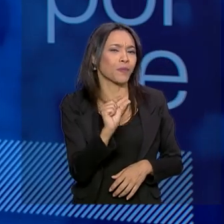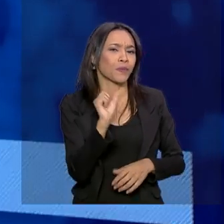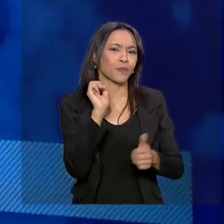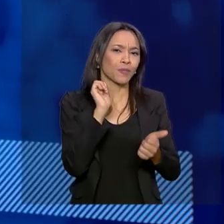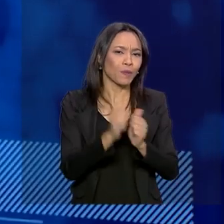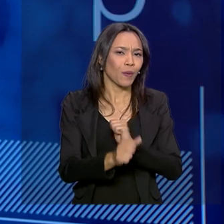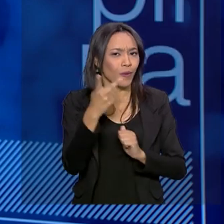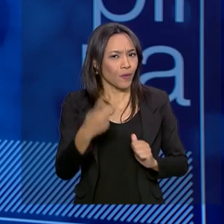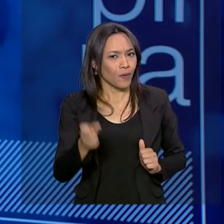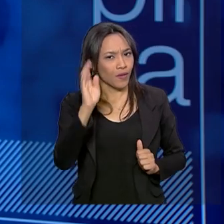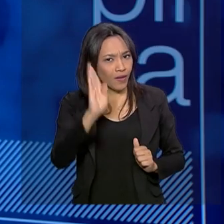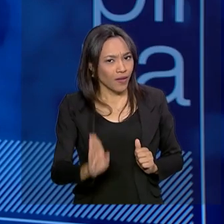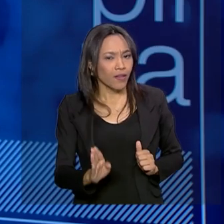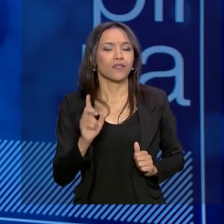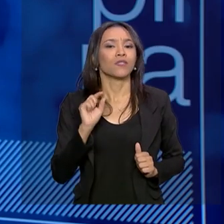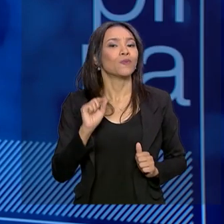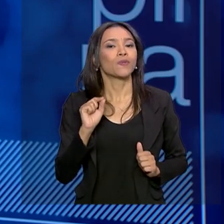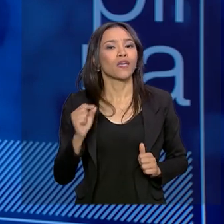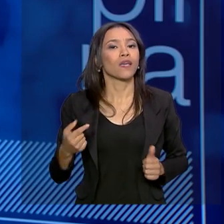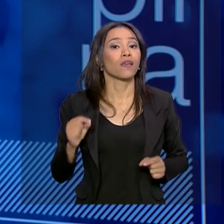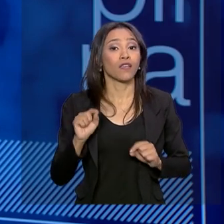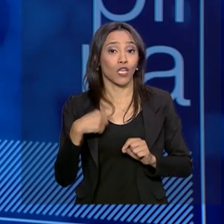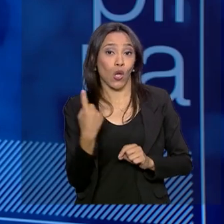esporte nacional, daquilo que nós estamos